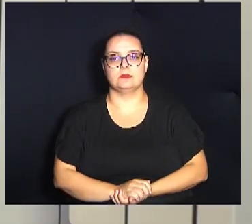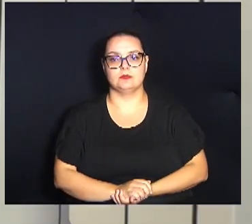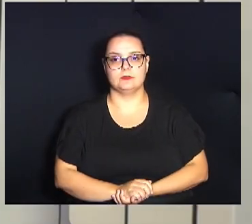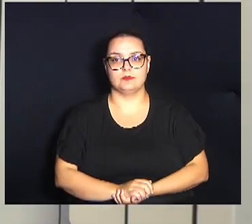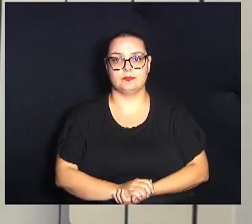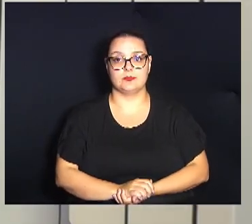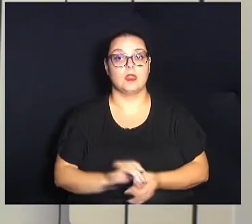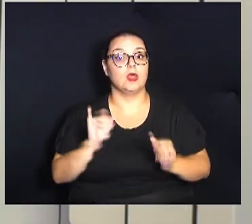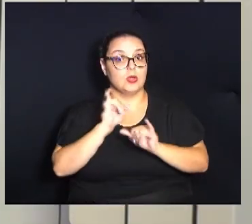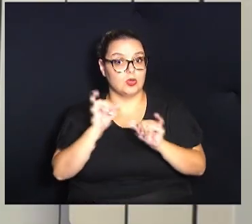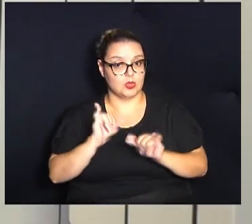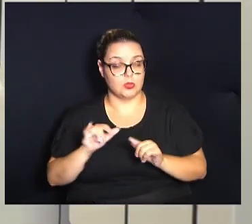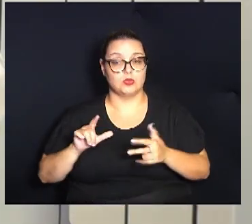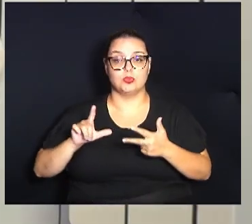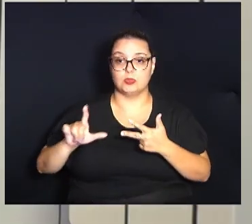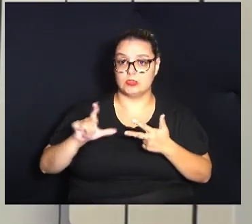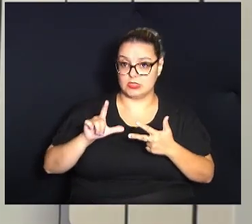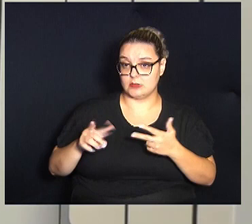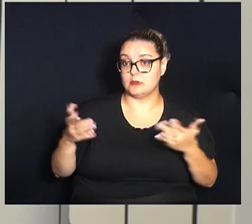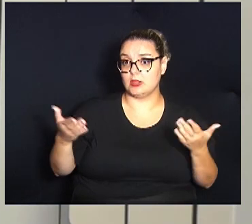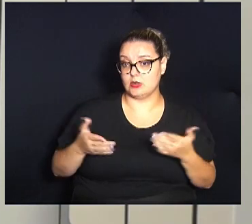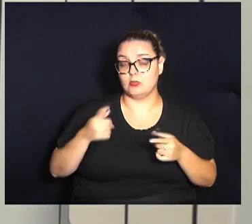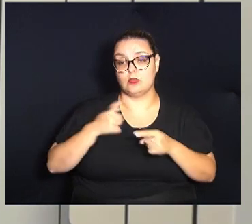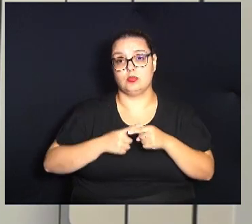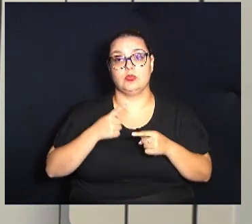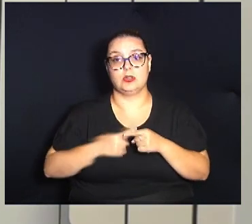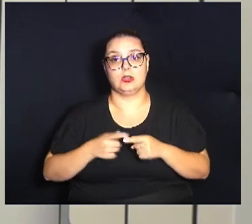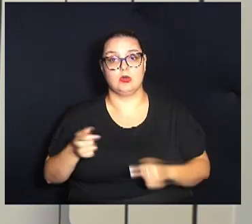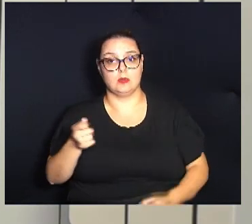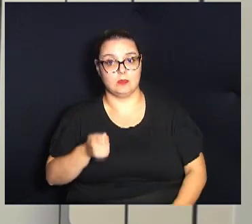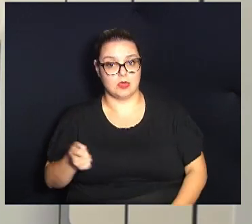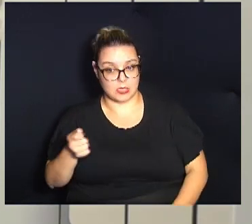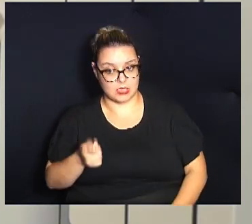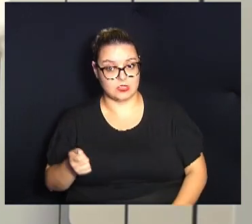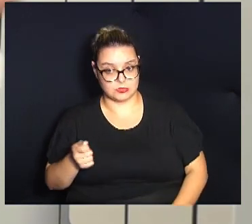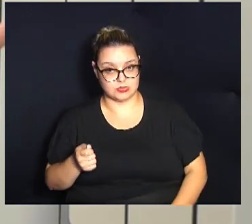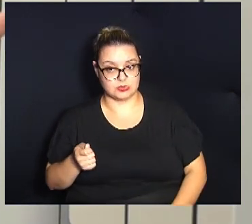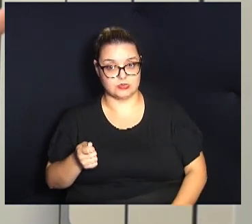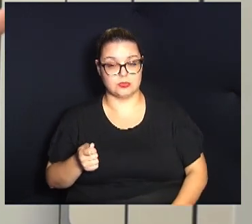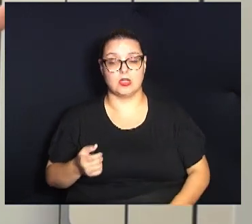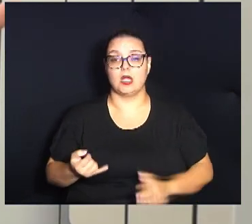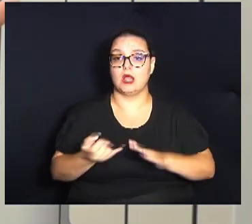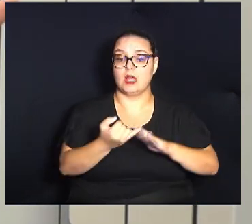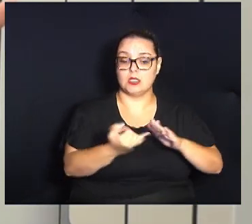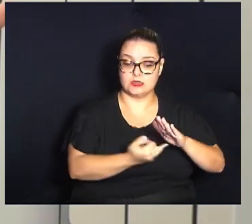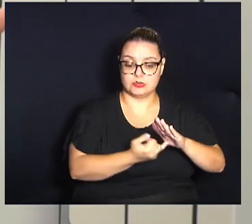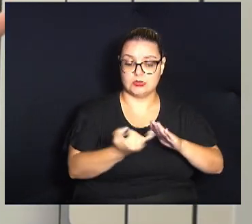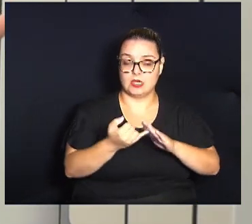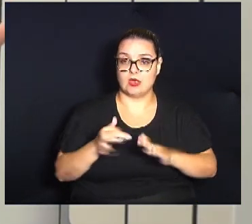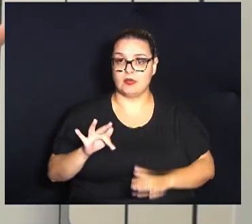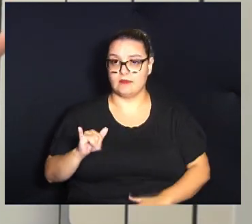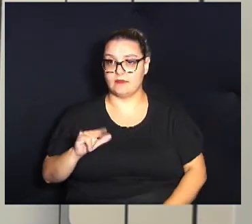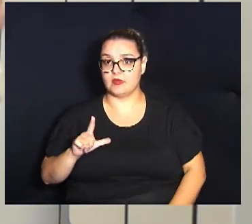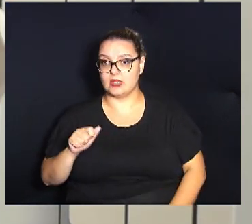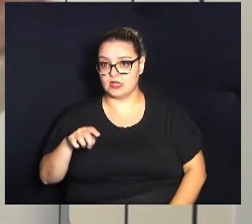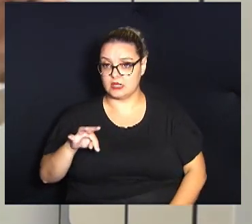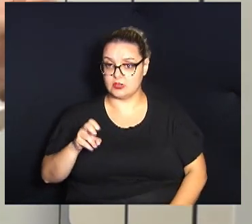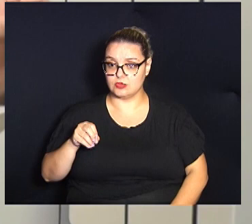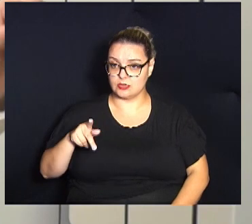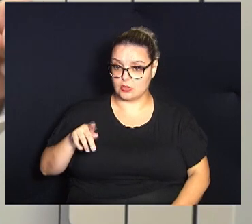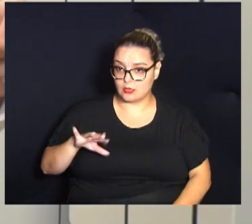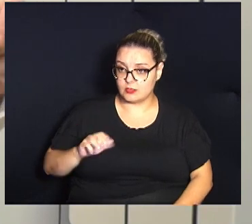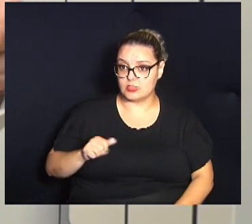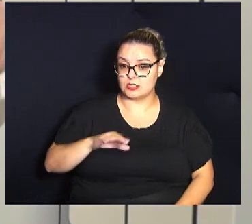com as notícias do Legislativo agora, porque uma associação que reúne as entidades filantrópicas de Campinas e região,